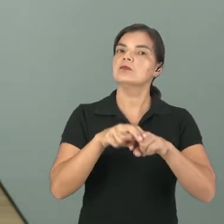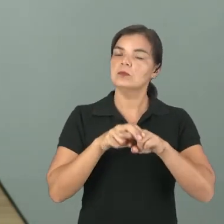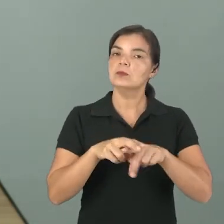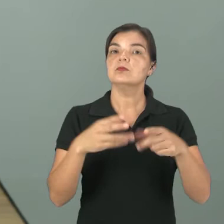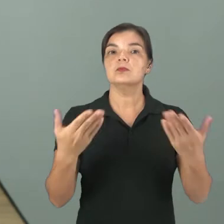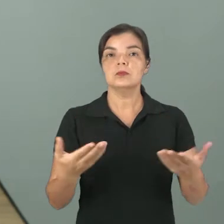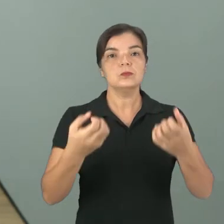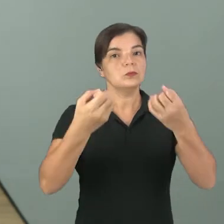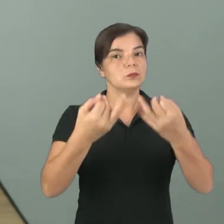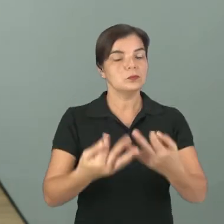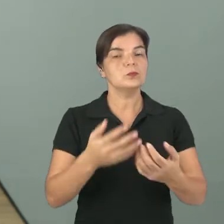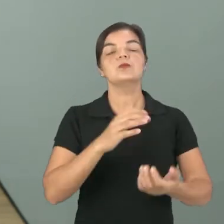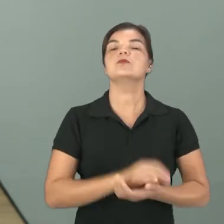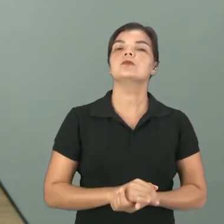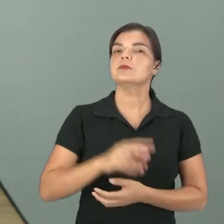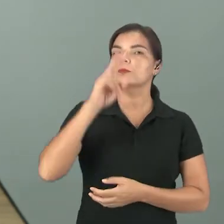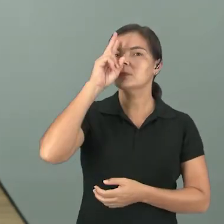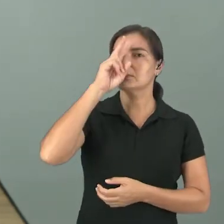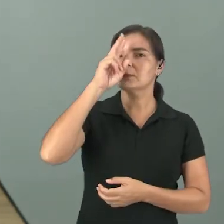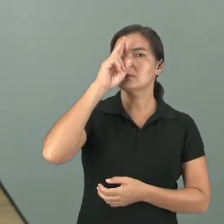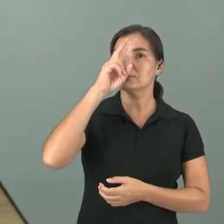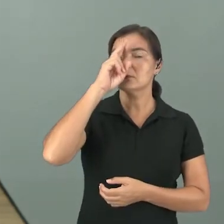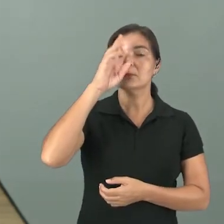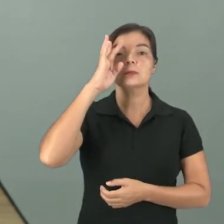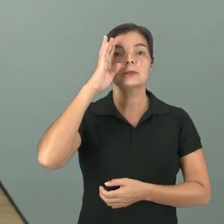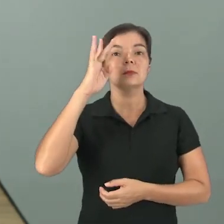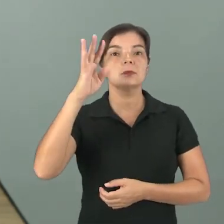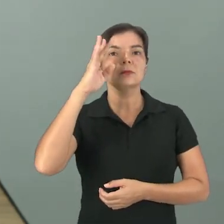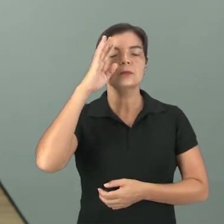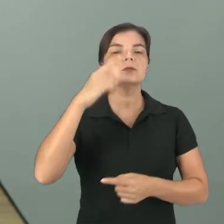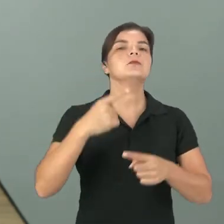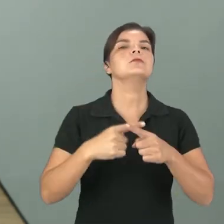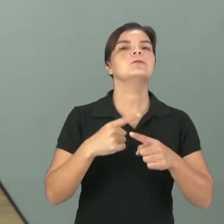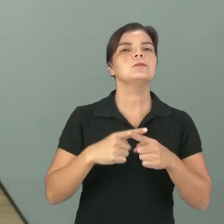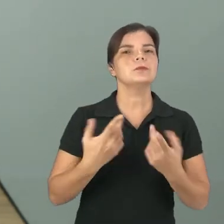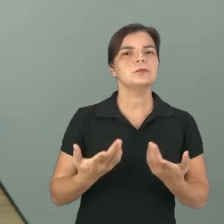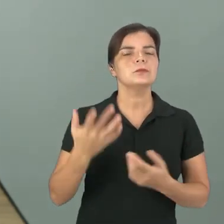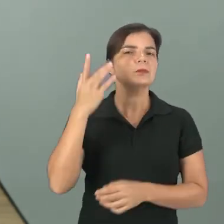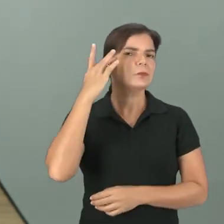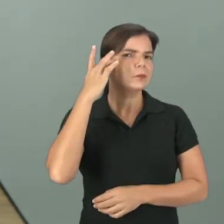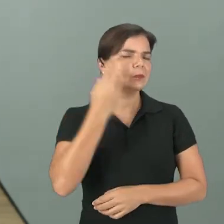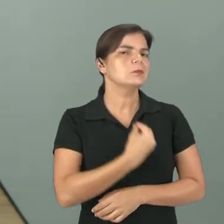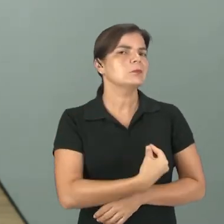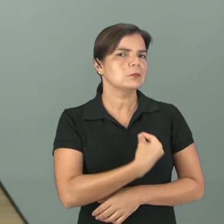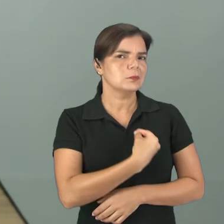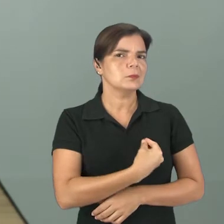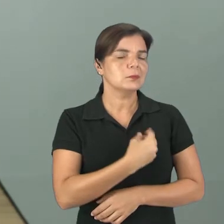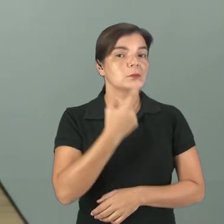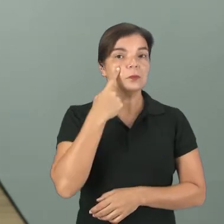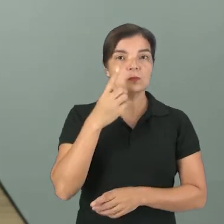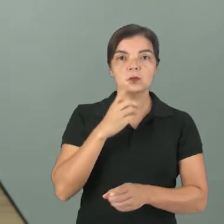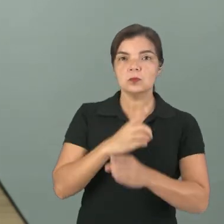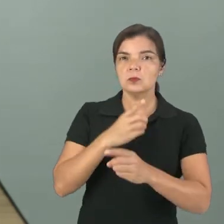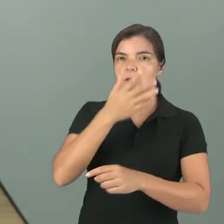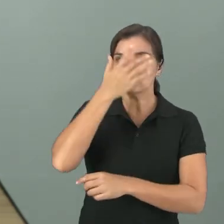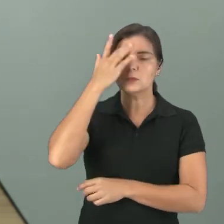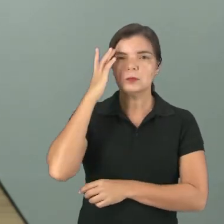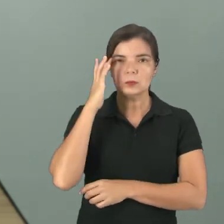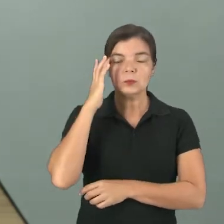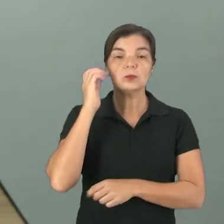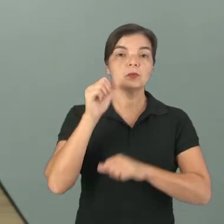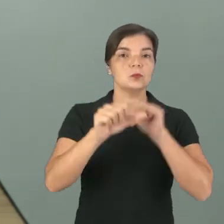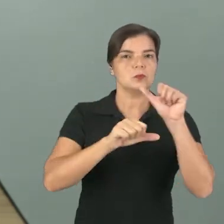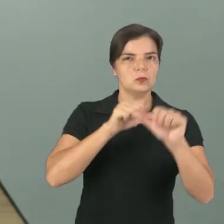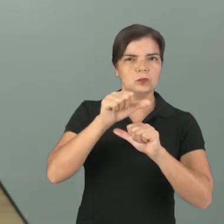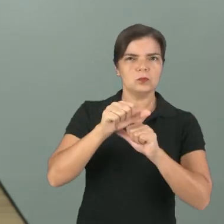isso que tanto falamos de histórias de encantamento. Por quê? Será que na vida real nós nos deparamos com pessoas que